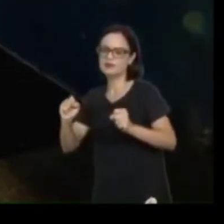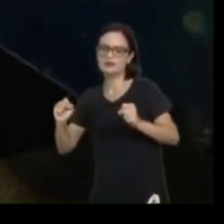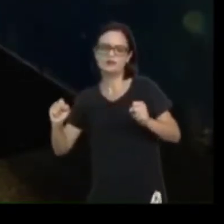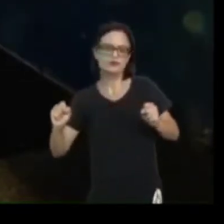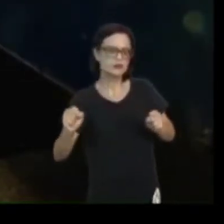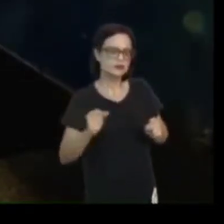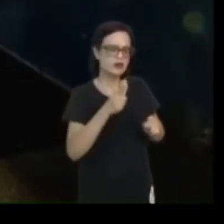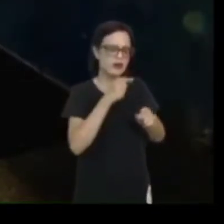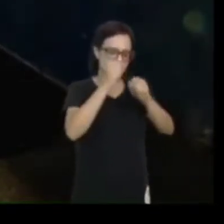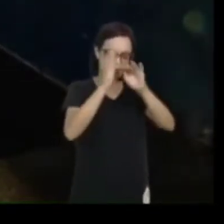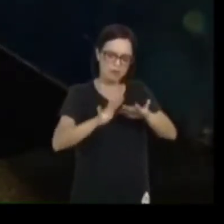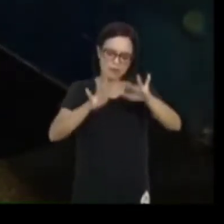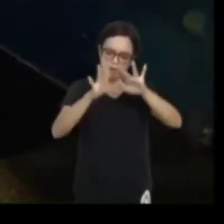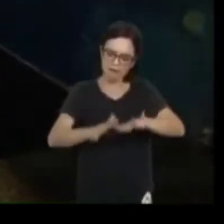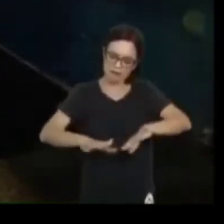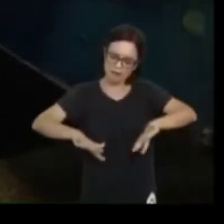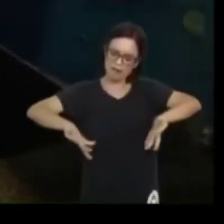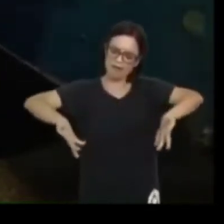Música